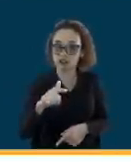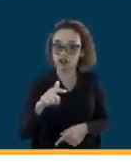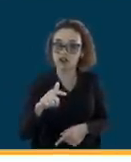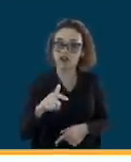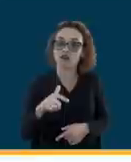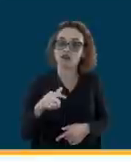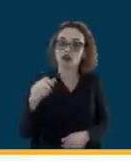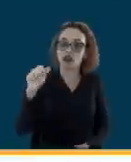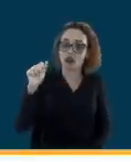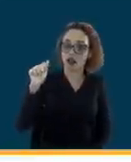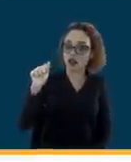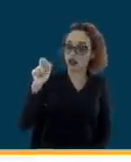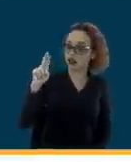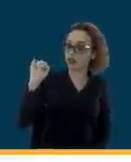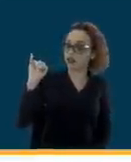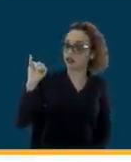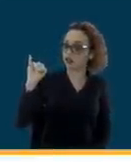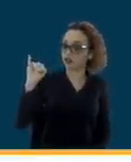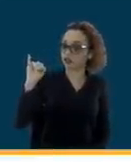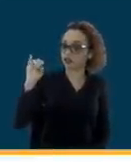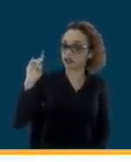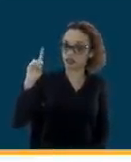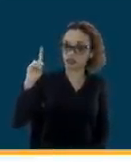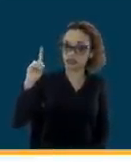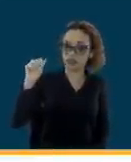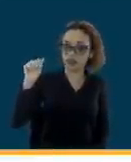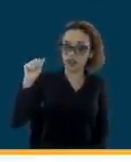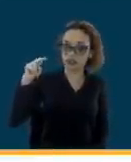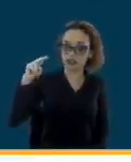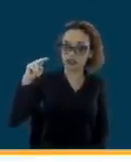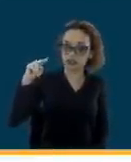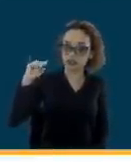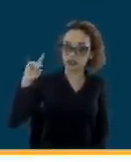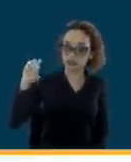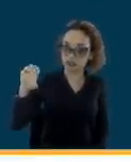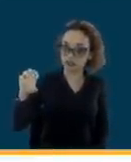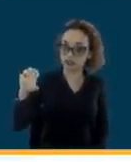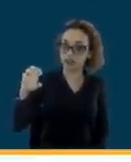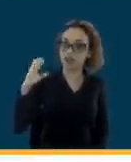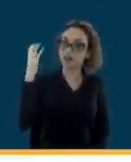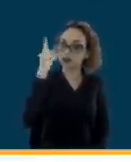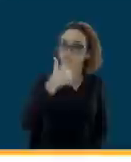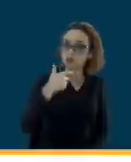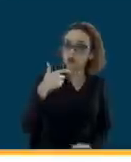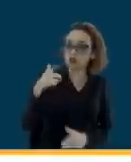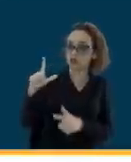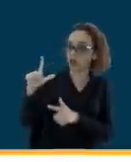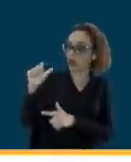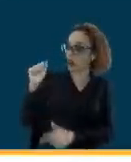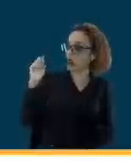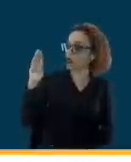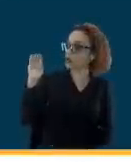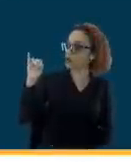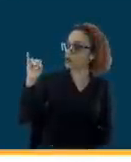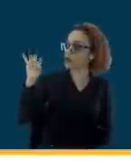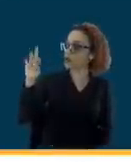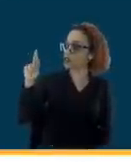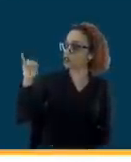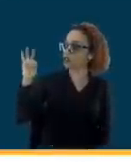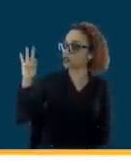é uma alegoria tão bonita, Célio, esse labirinto, que é um labirinto que pode